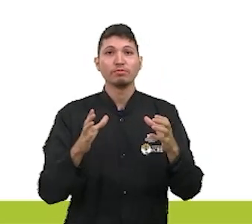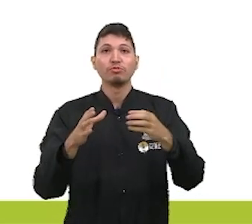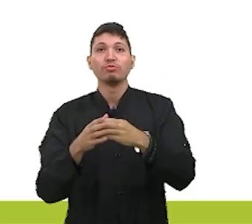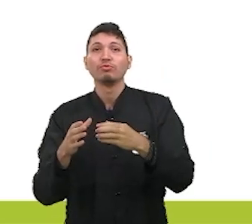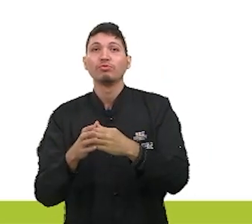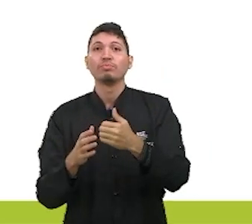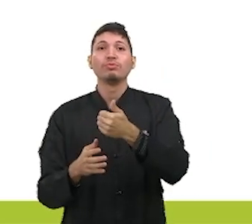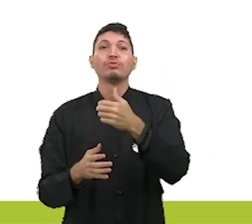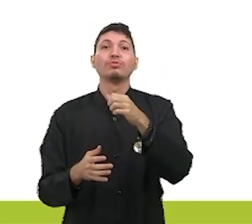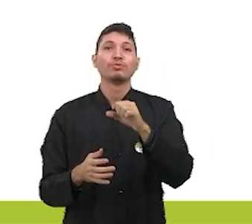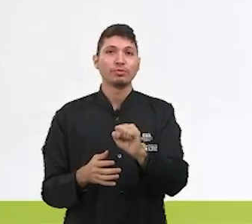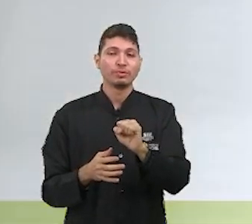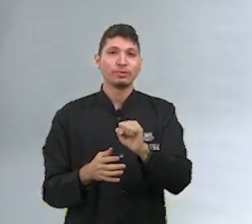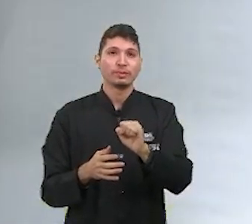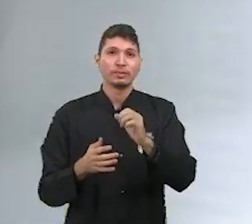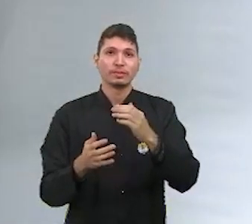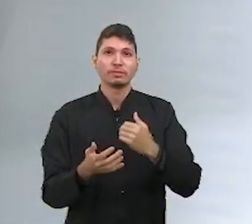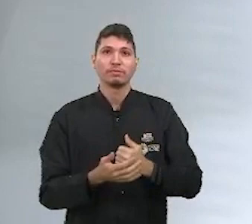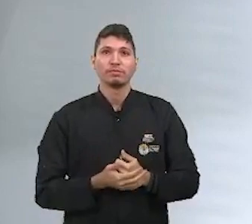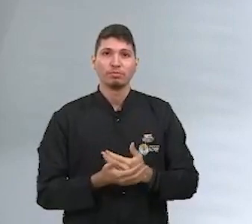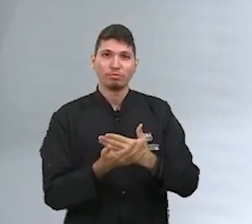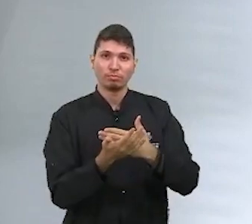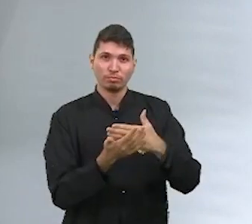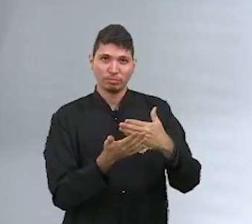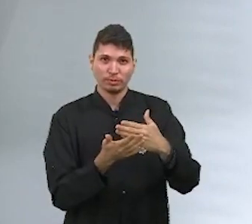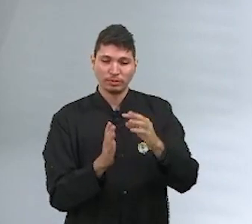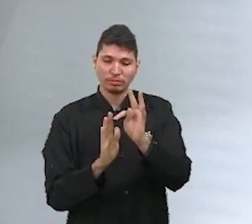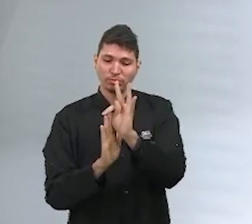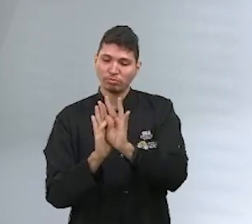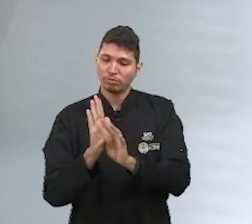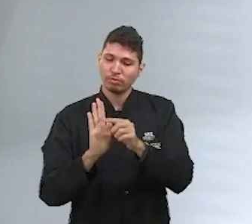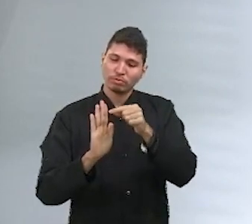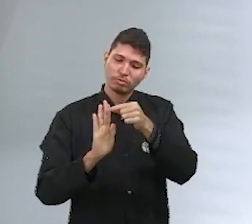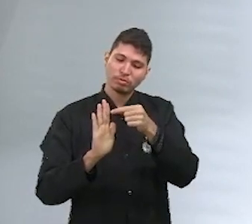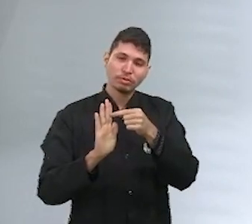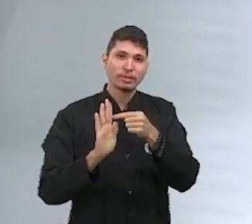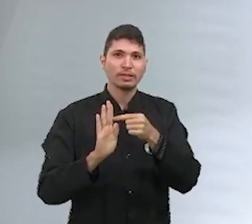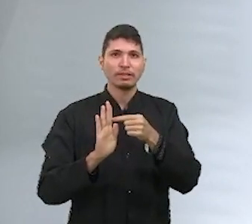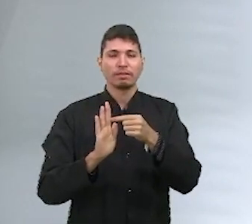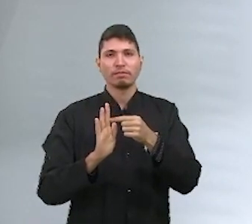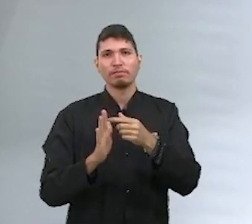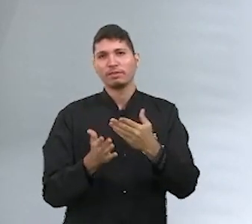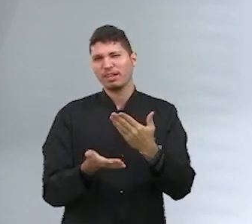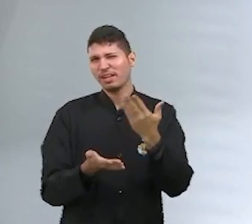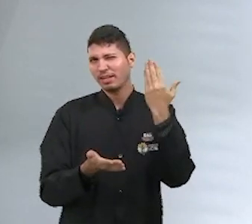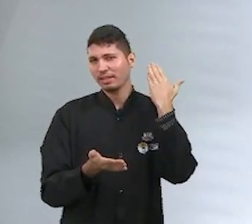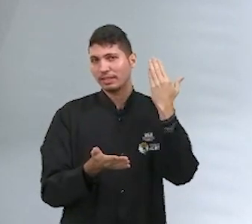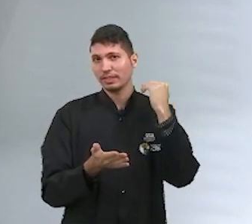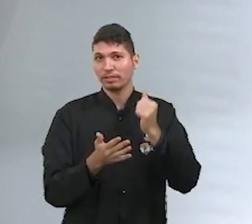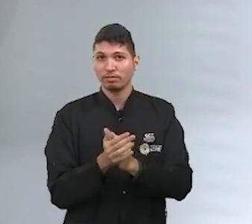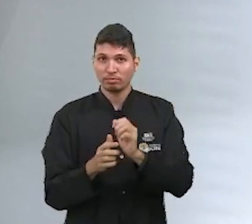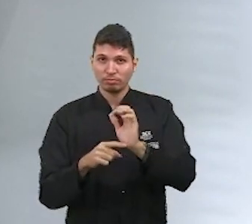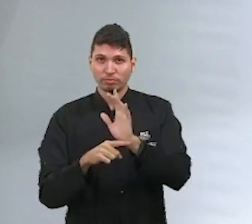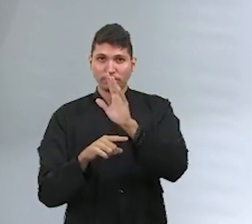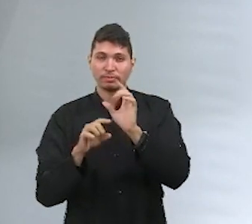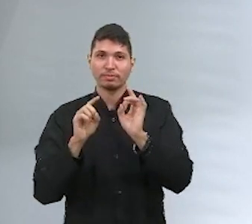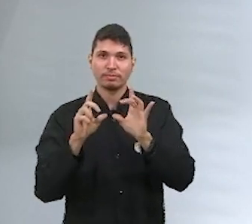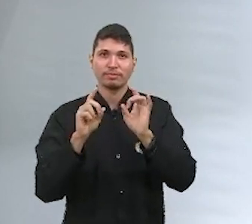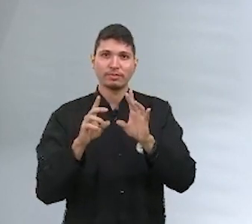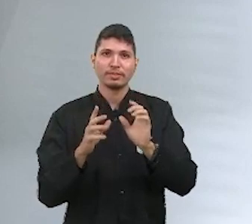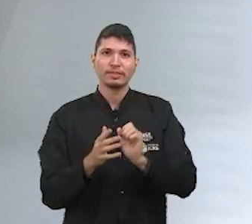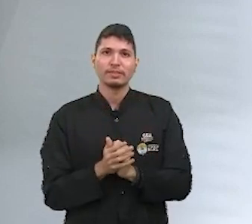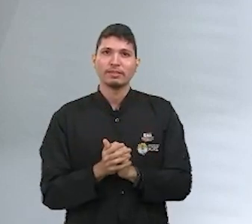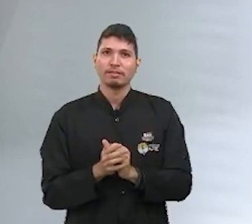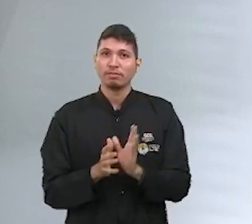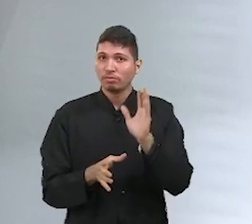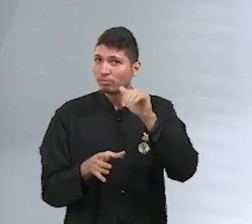início da questão, da análise, né, do conteúdo, eu disse para vocês que os gases nobres, eles não entram aí nessa